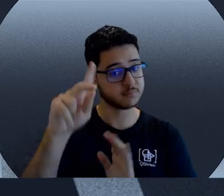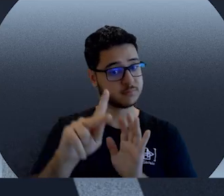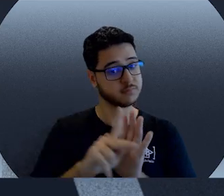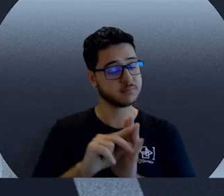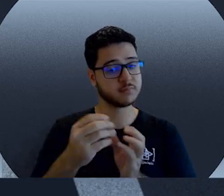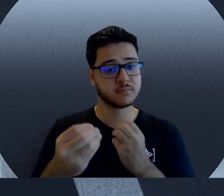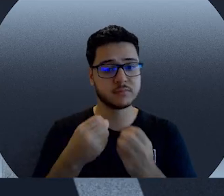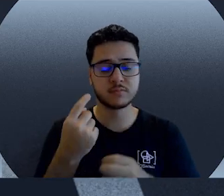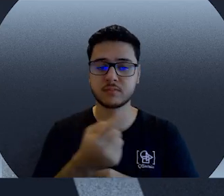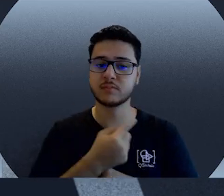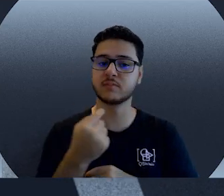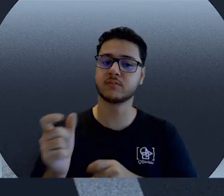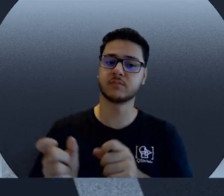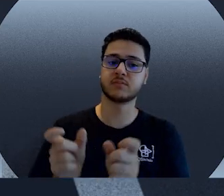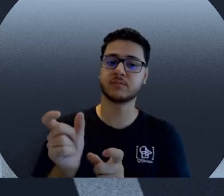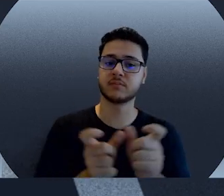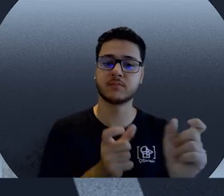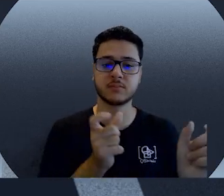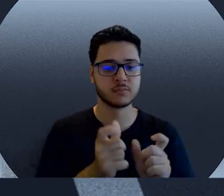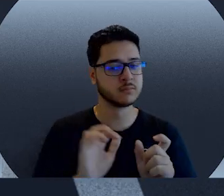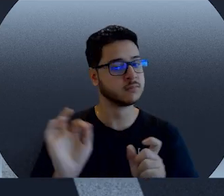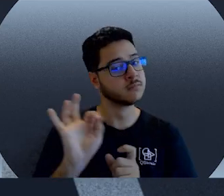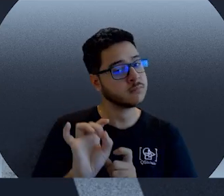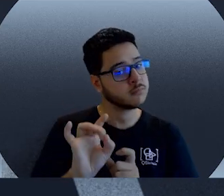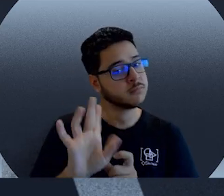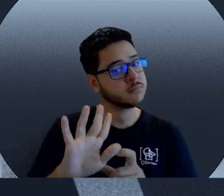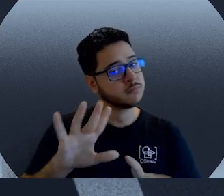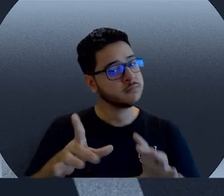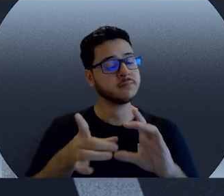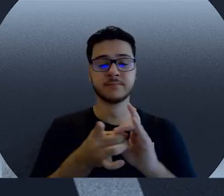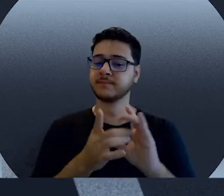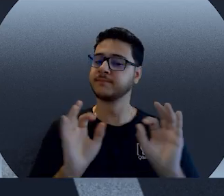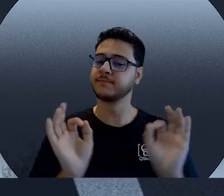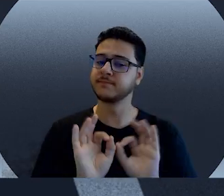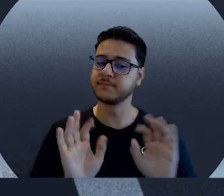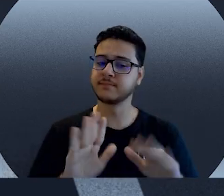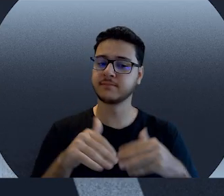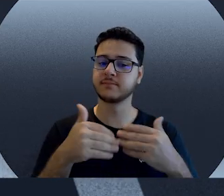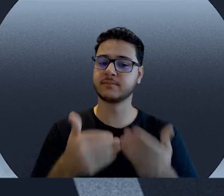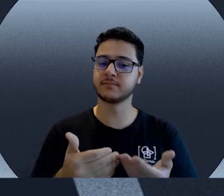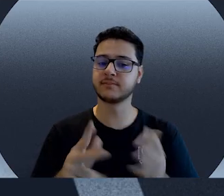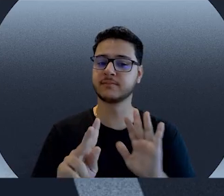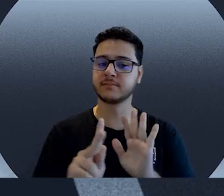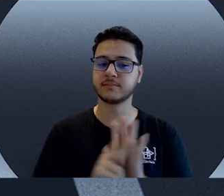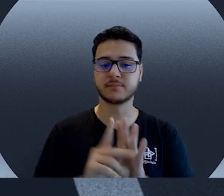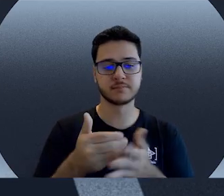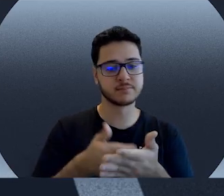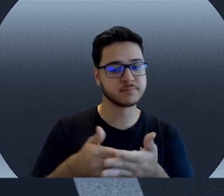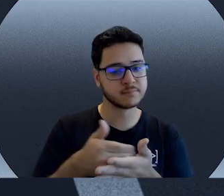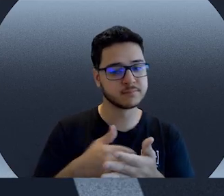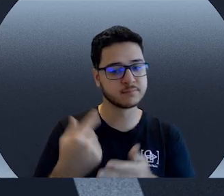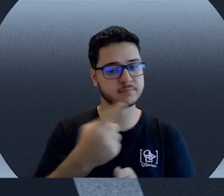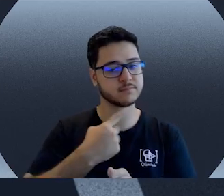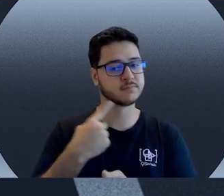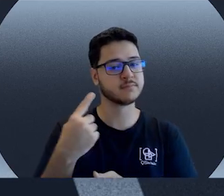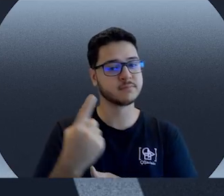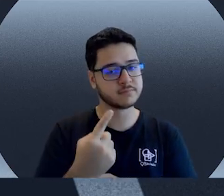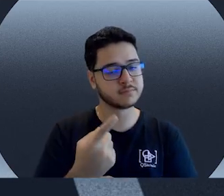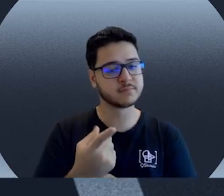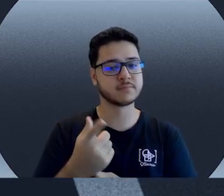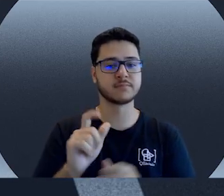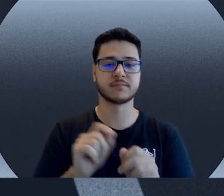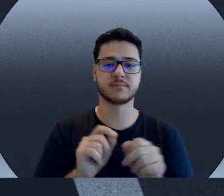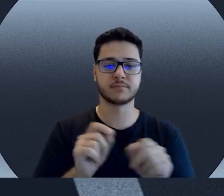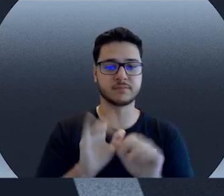na forma que nós, seres humanos, estamos não só inseridos nela, mas como a tratamos. Essa obra específica,